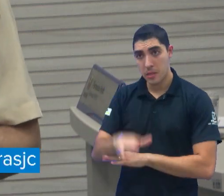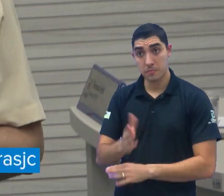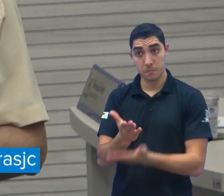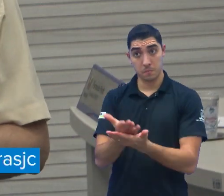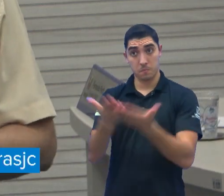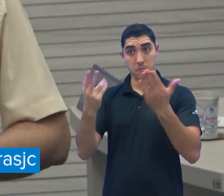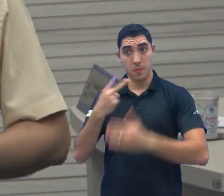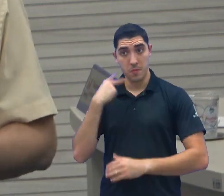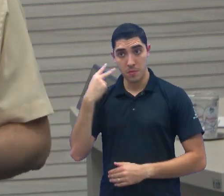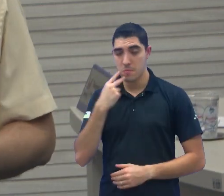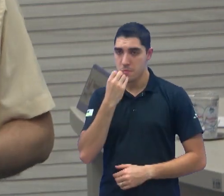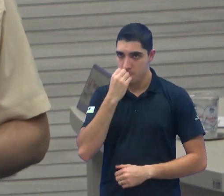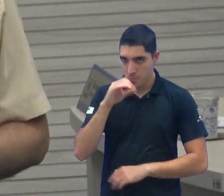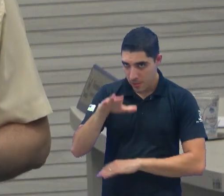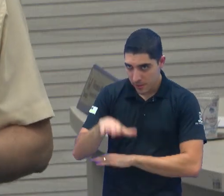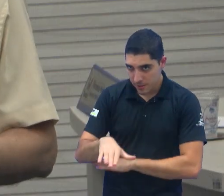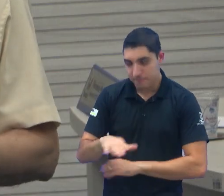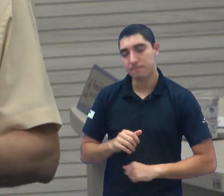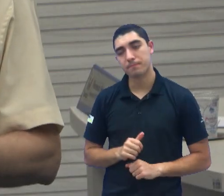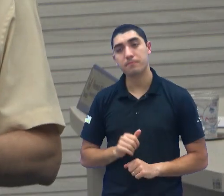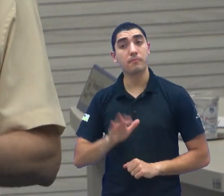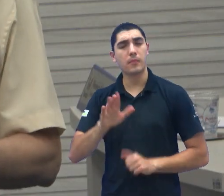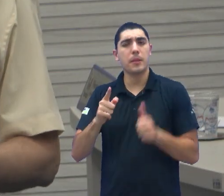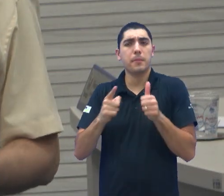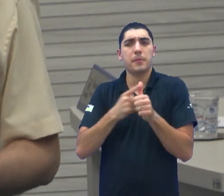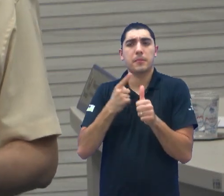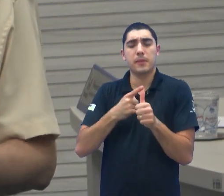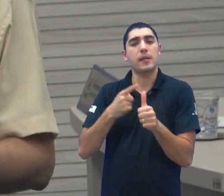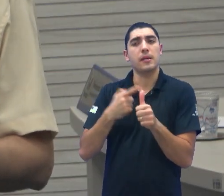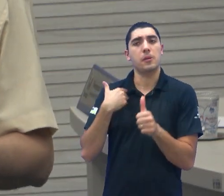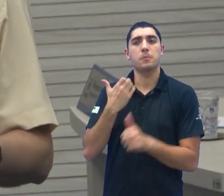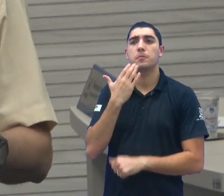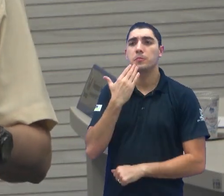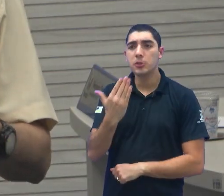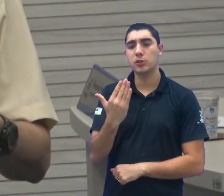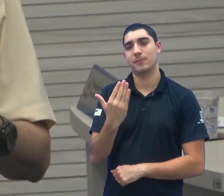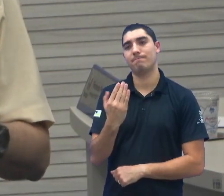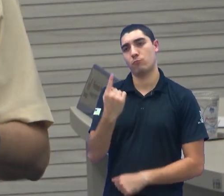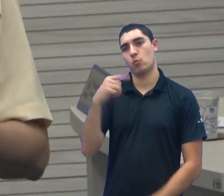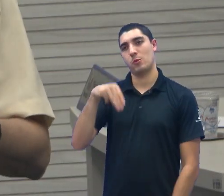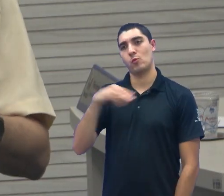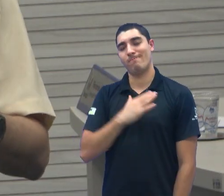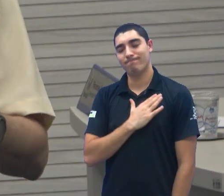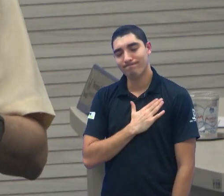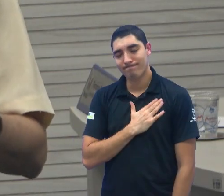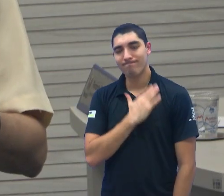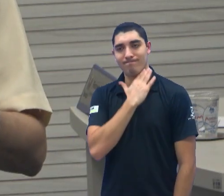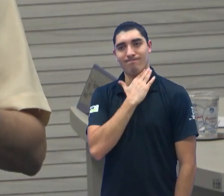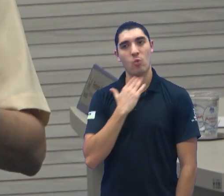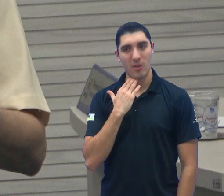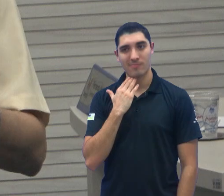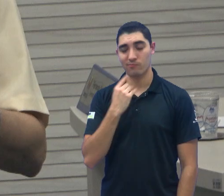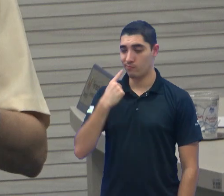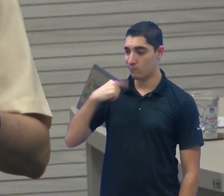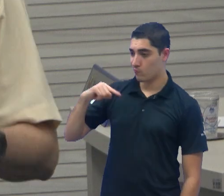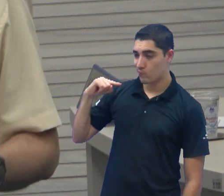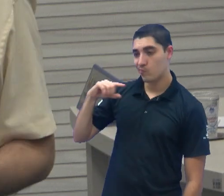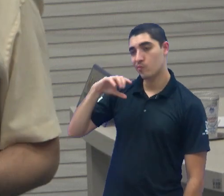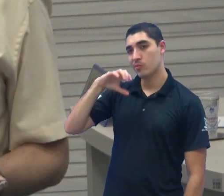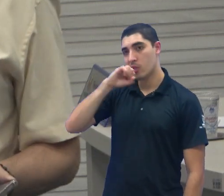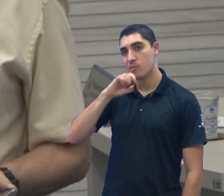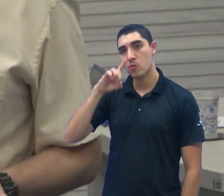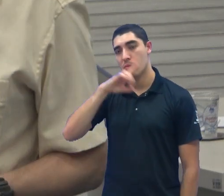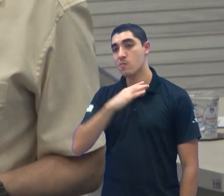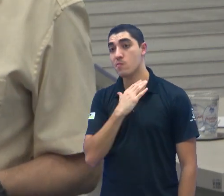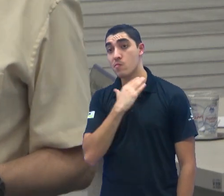vereadores. Primeiro, senhor presidente, eu gostaria de pedir 1 minuto de silêncio. Nesse final de semana, faleceu a senhora Neide